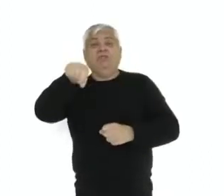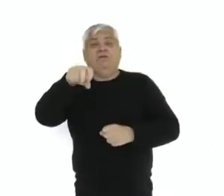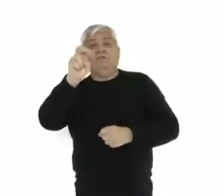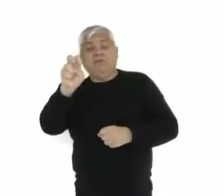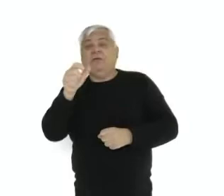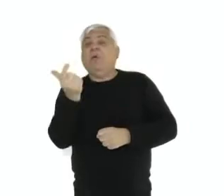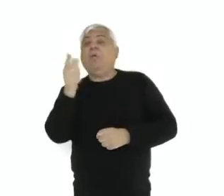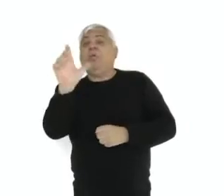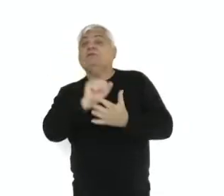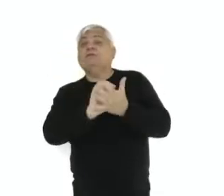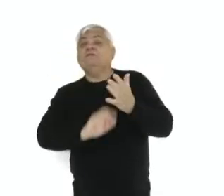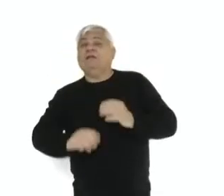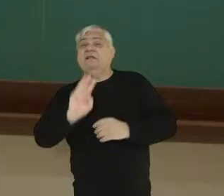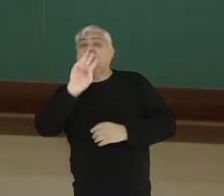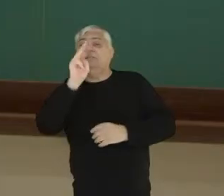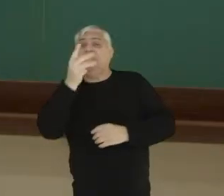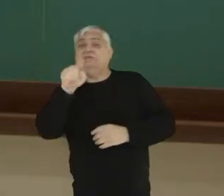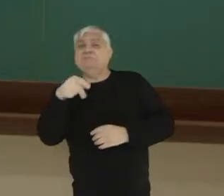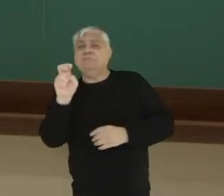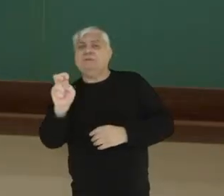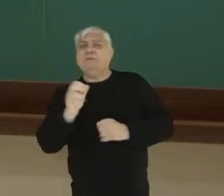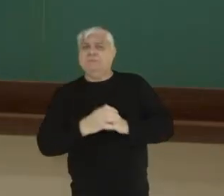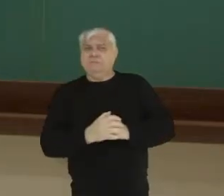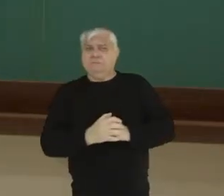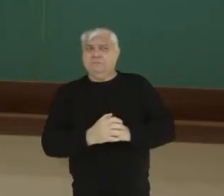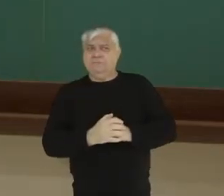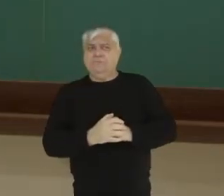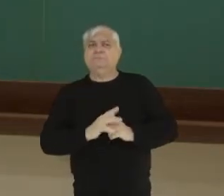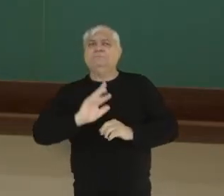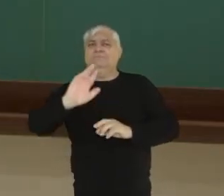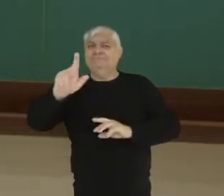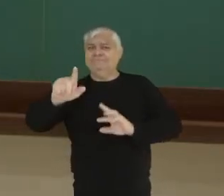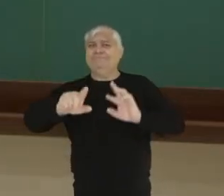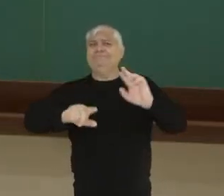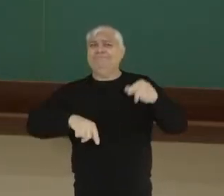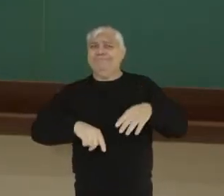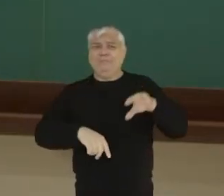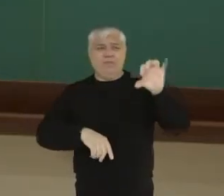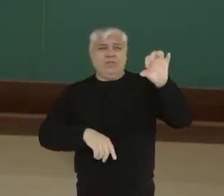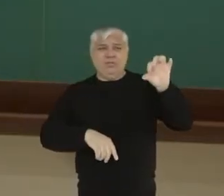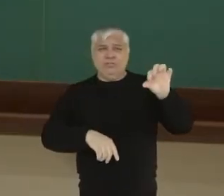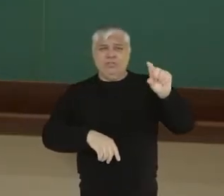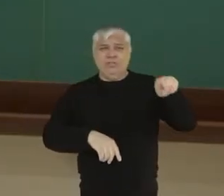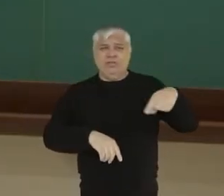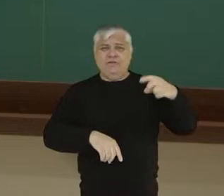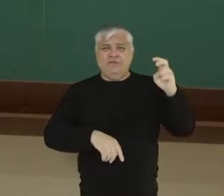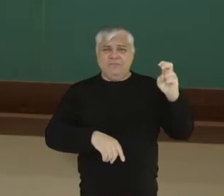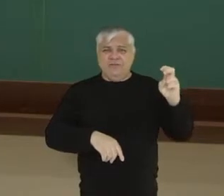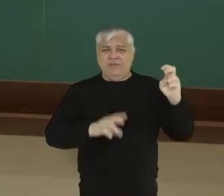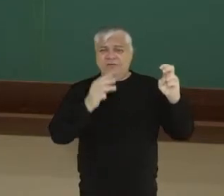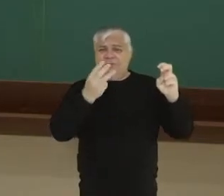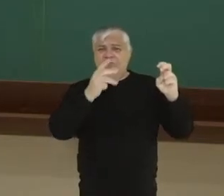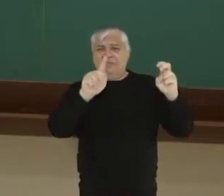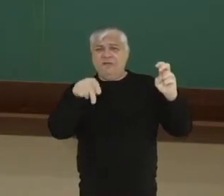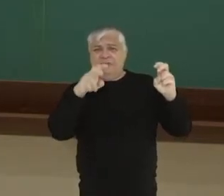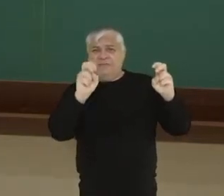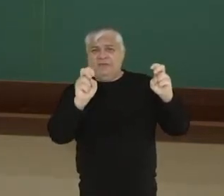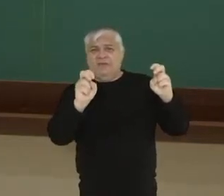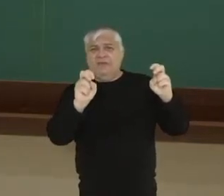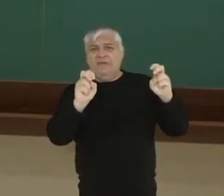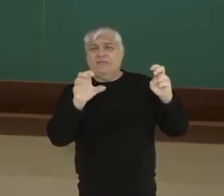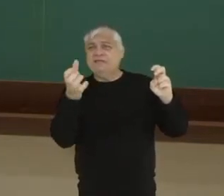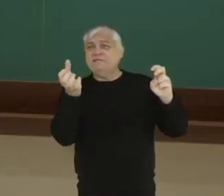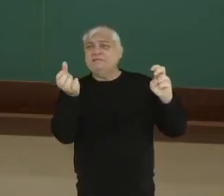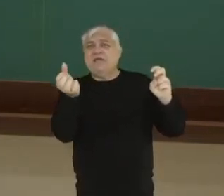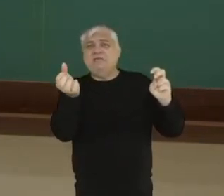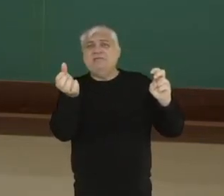outra. Quer dizer o quê? Que a diferença entre 9,5 e 3,5 é 6. Então, uma diferença de 6